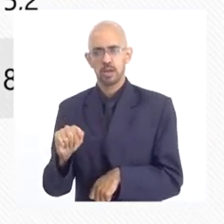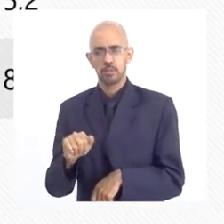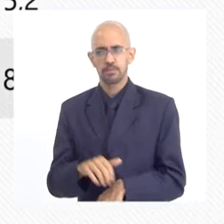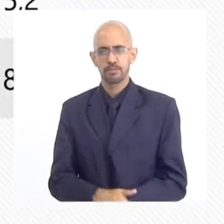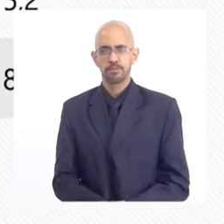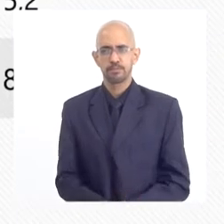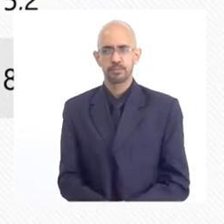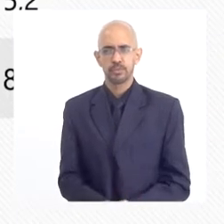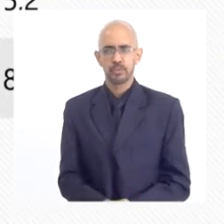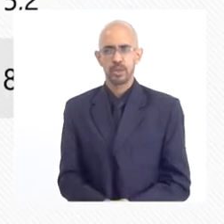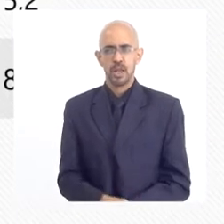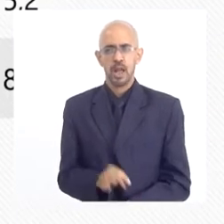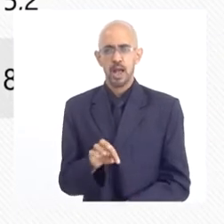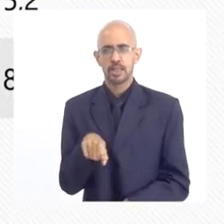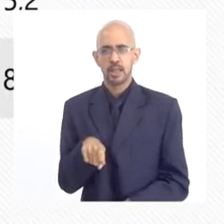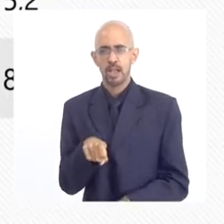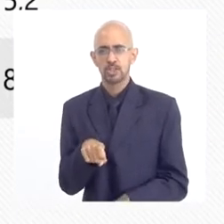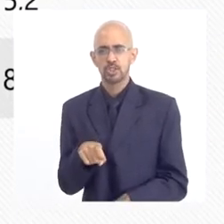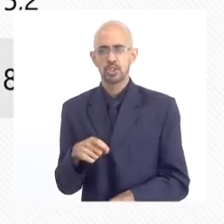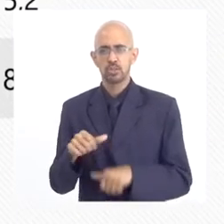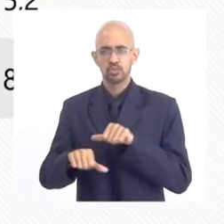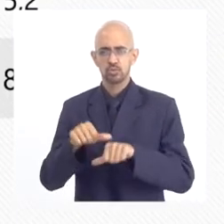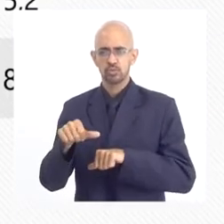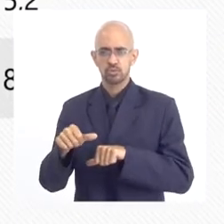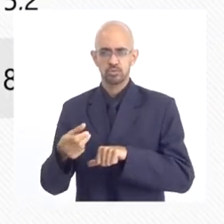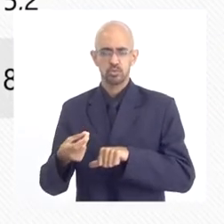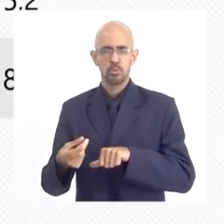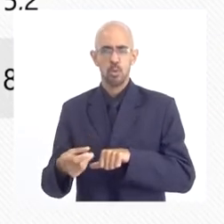já está um pouco mais alta, mas vamos aí,